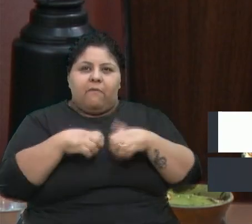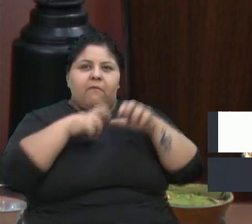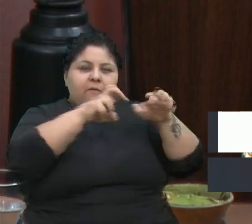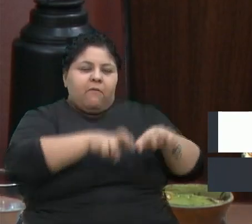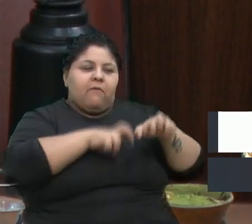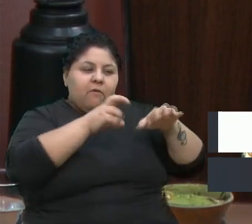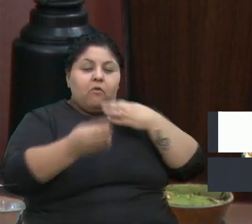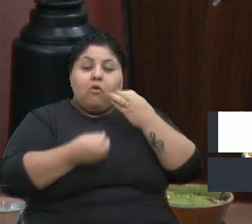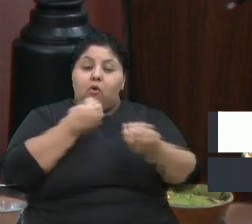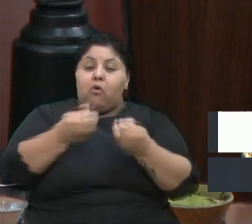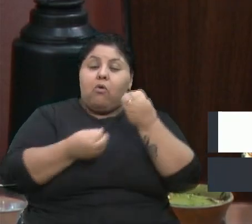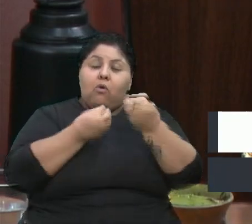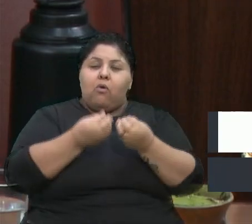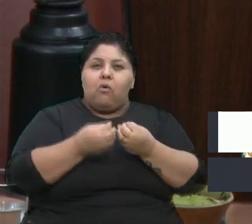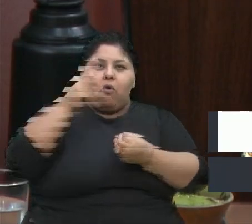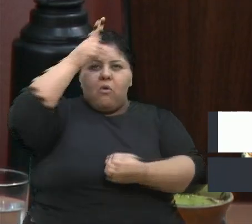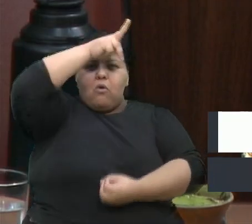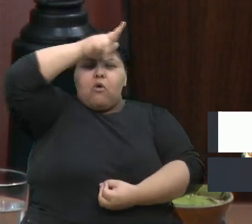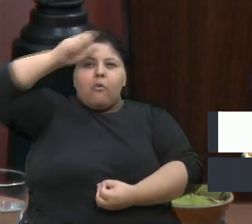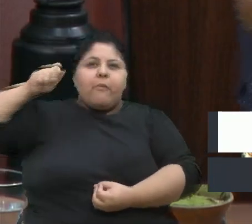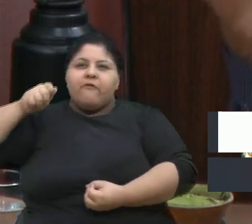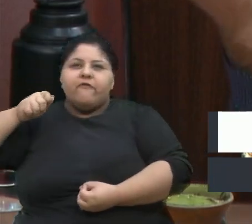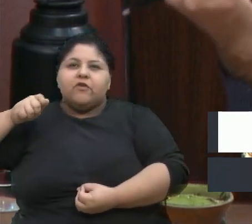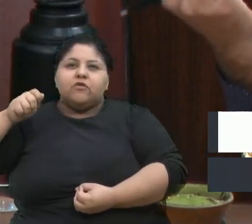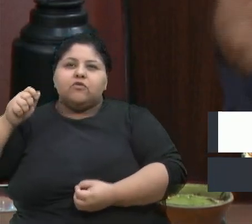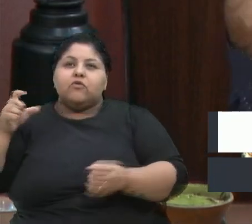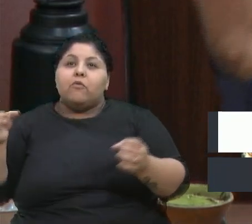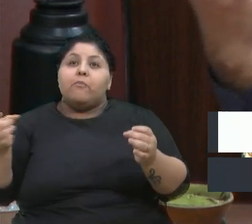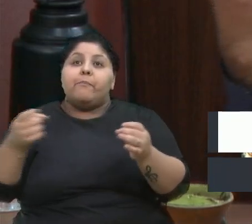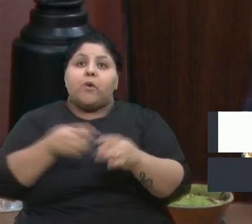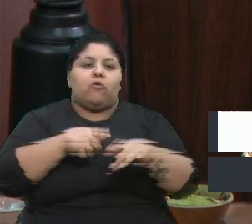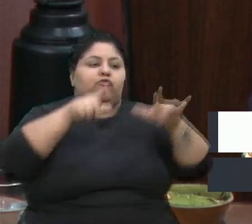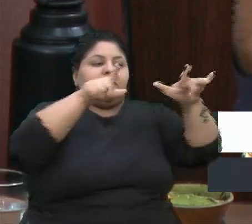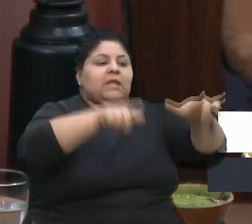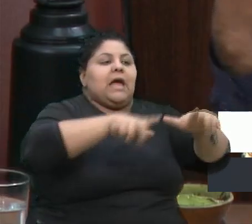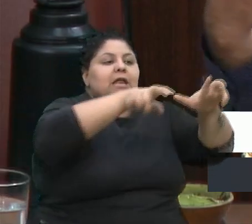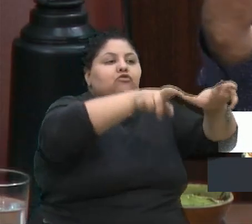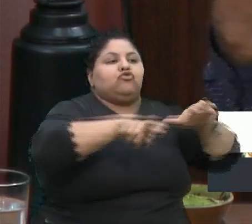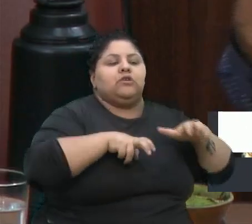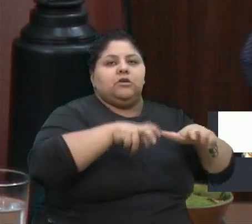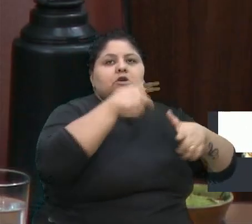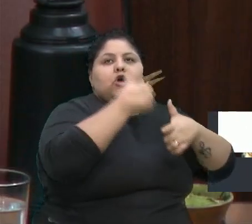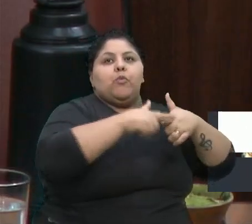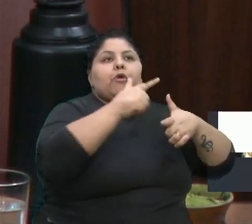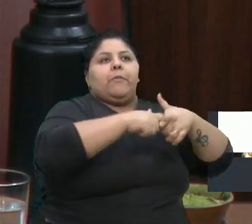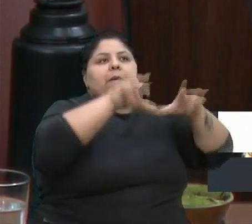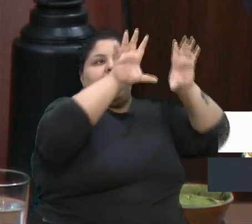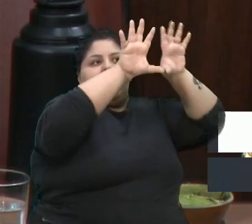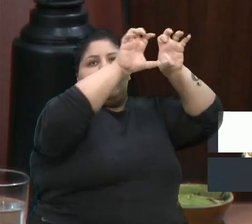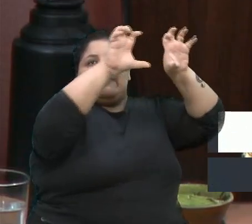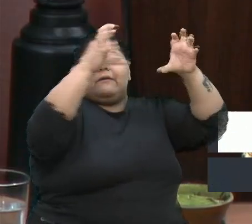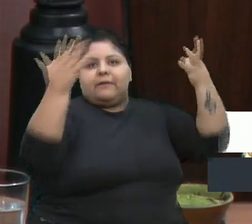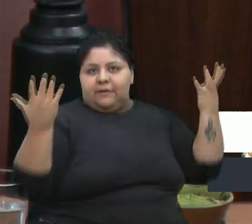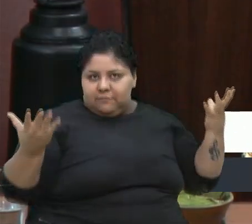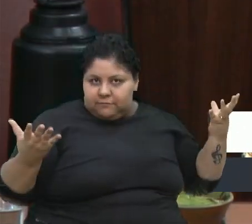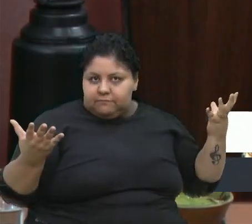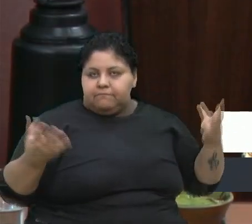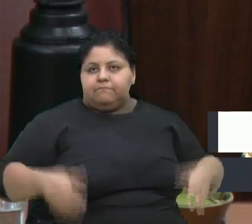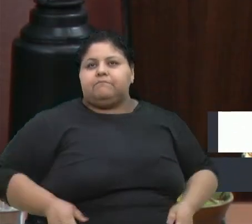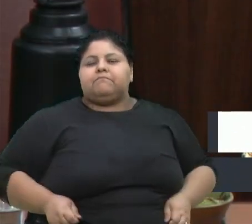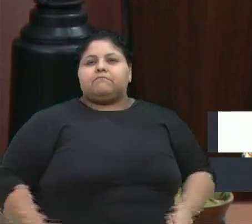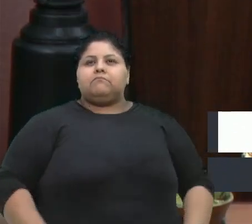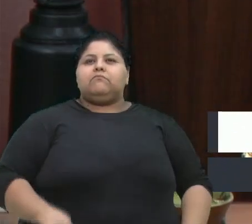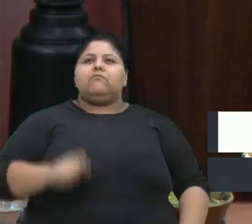está preparada para desastres na zona urbana, com a defesa civil, mas, por exemplo, aí na região, o que aconteceu em